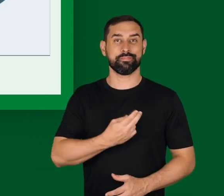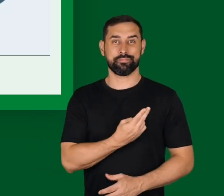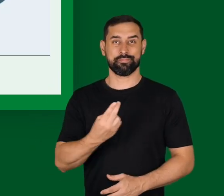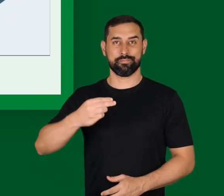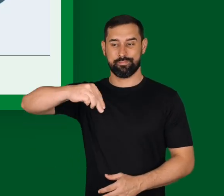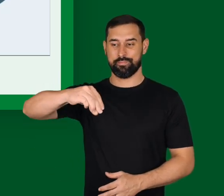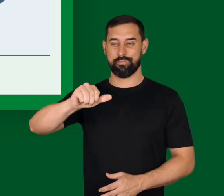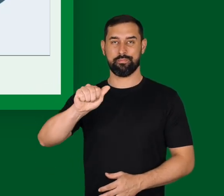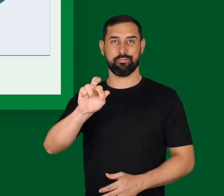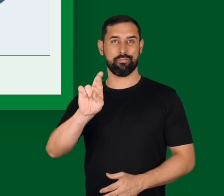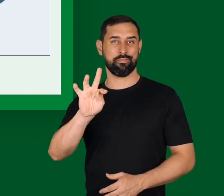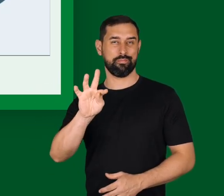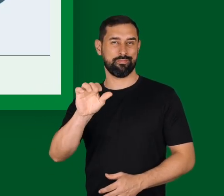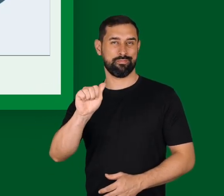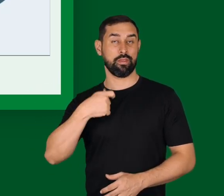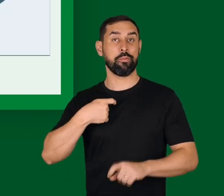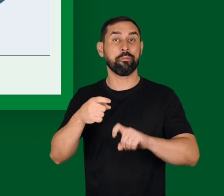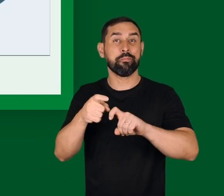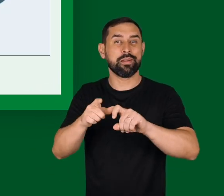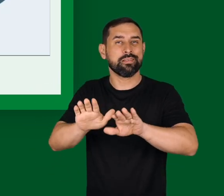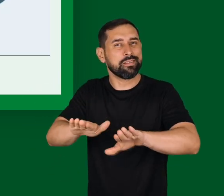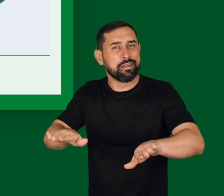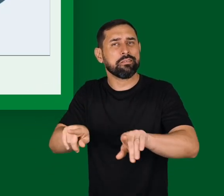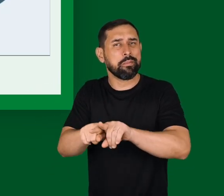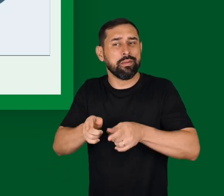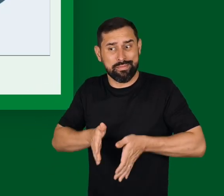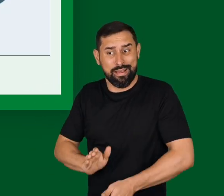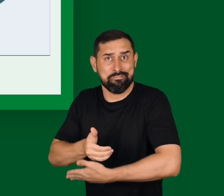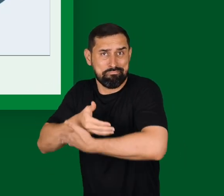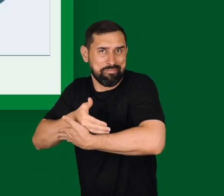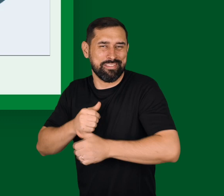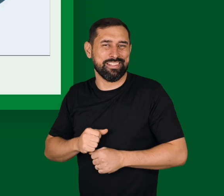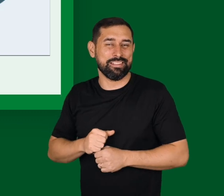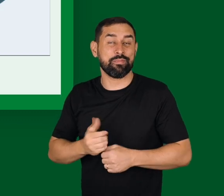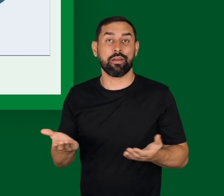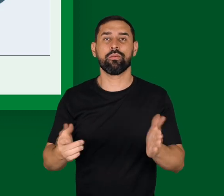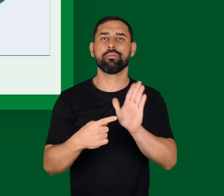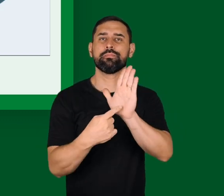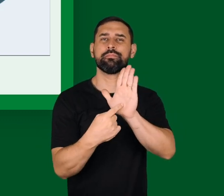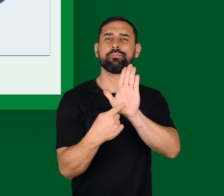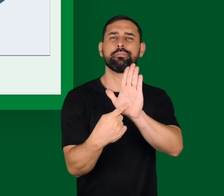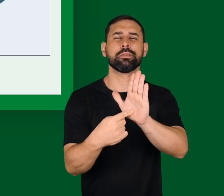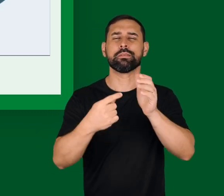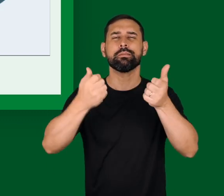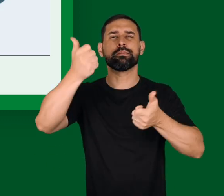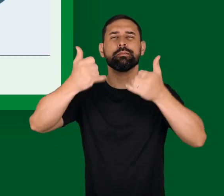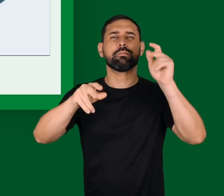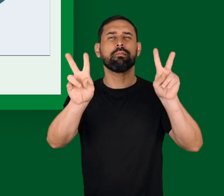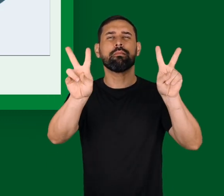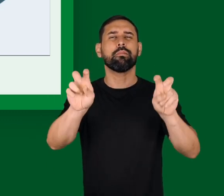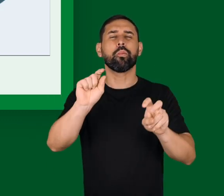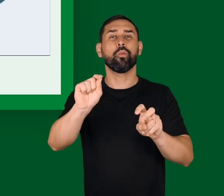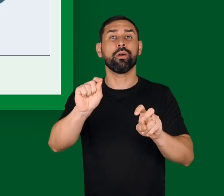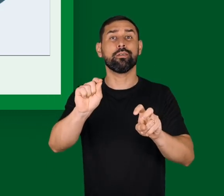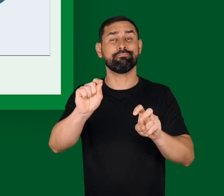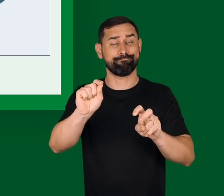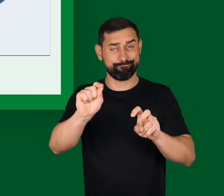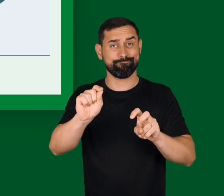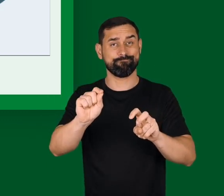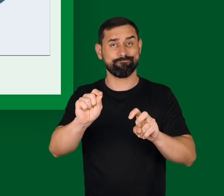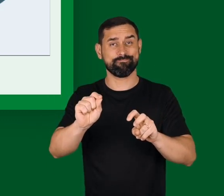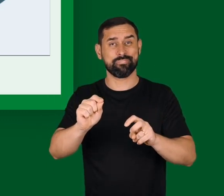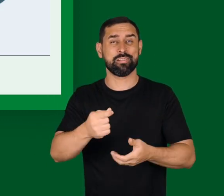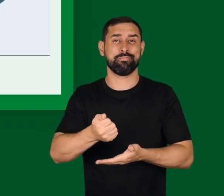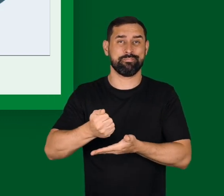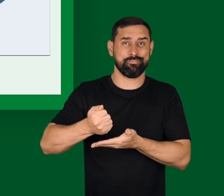Olá, meu nome é Marta, eu sou pediatra e neonatologista e vou apresentar um pouquinho para vocês hoje sobre o suporte